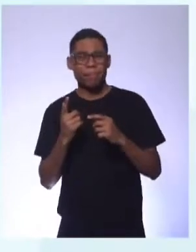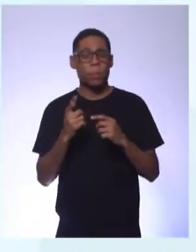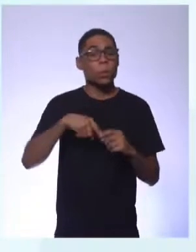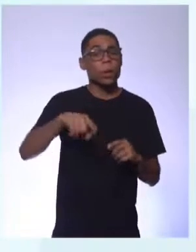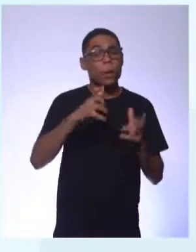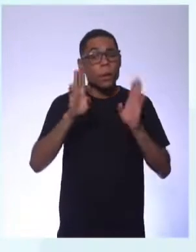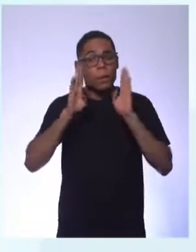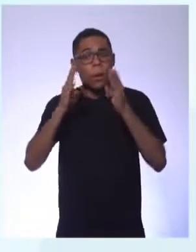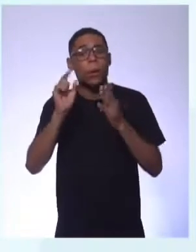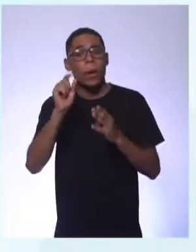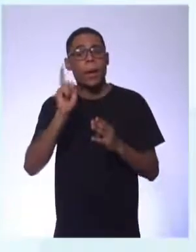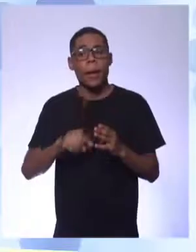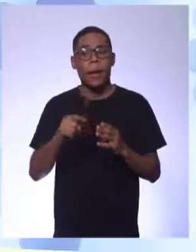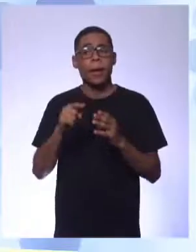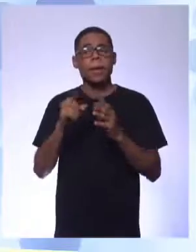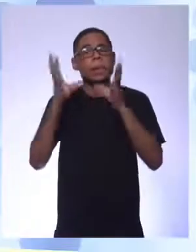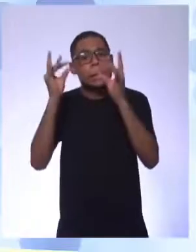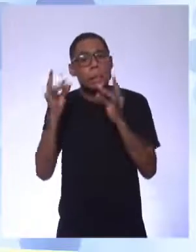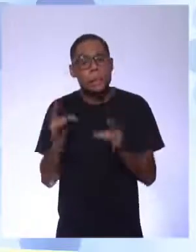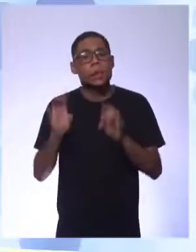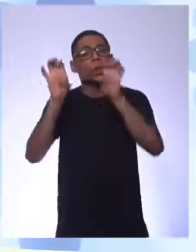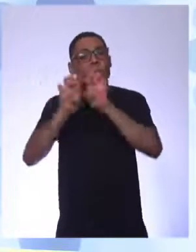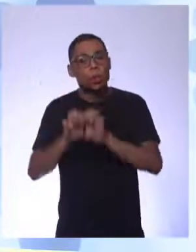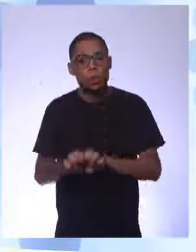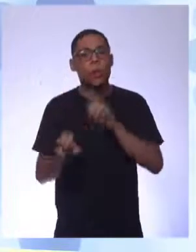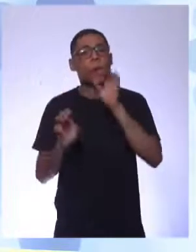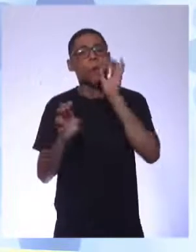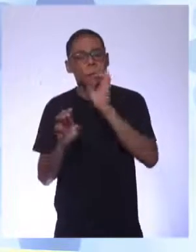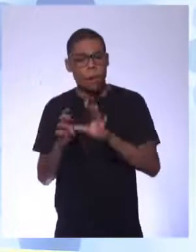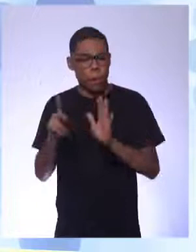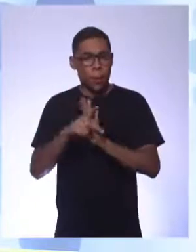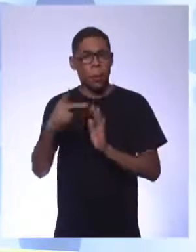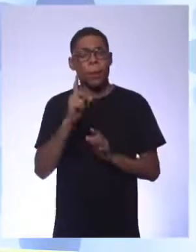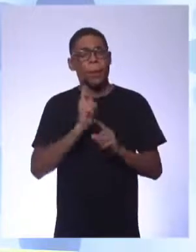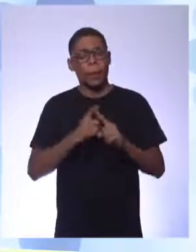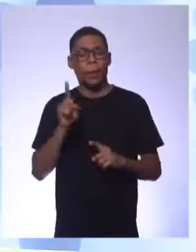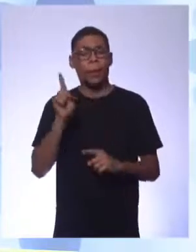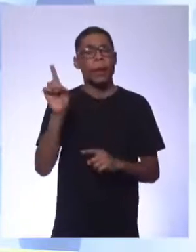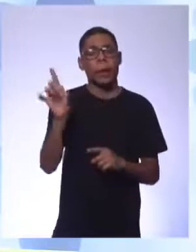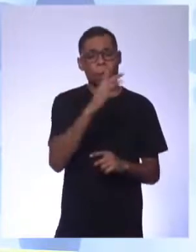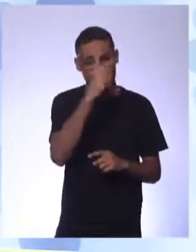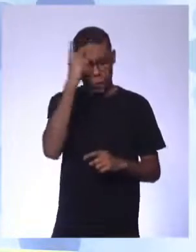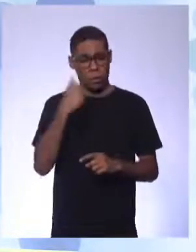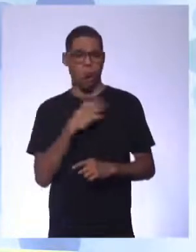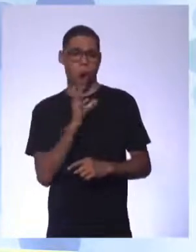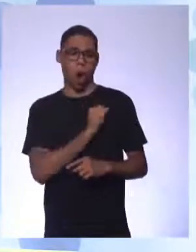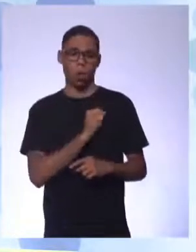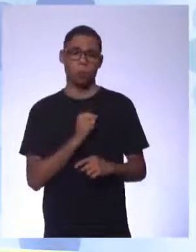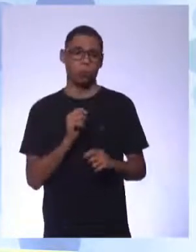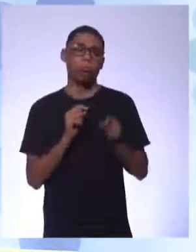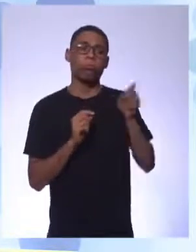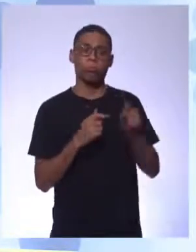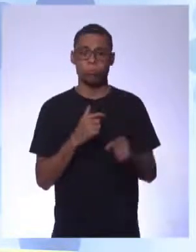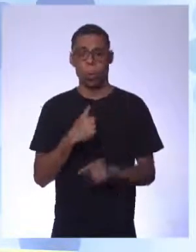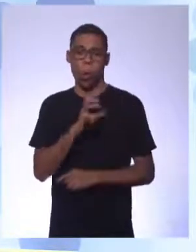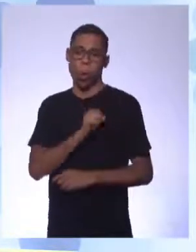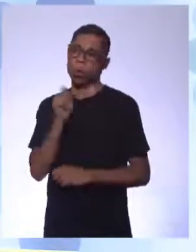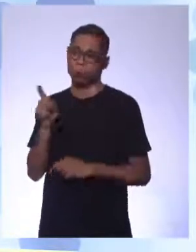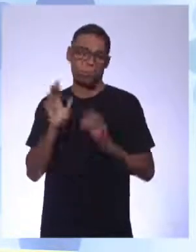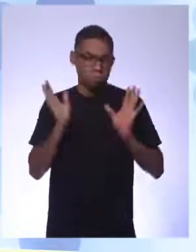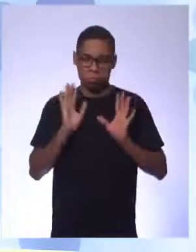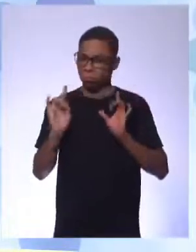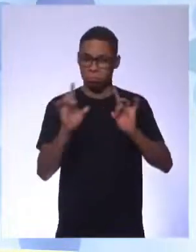estrutura, porque senão a gente vai começar a se perder, porque são questões que envolvem paixões e é sempre complicado, né? Então, olha, um exemplo, um alerta